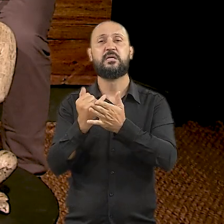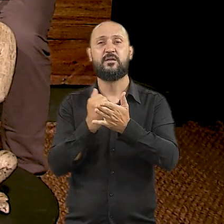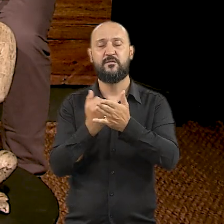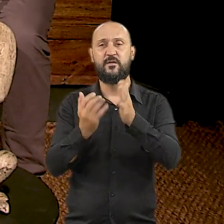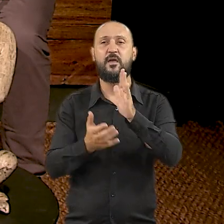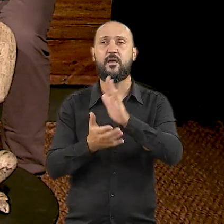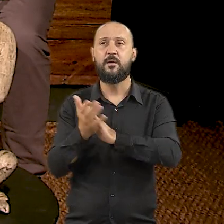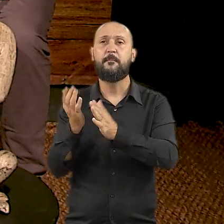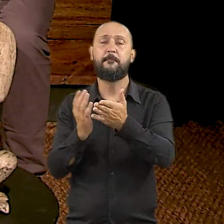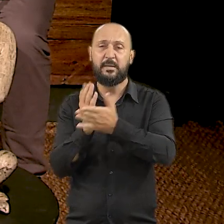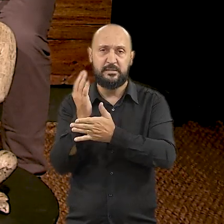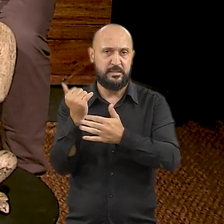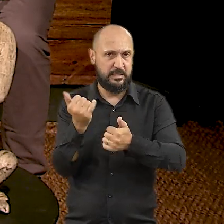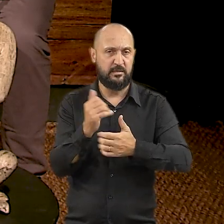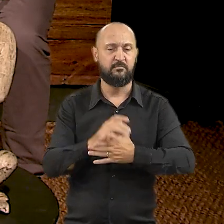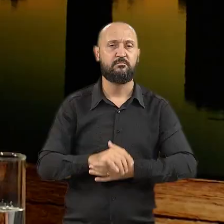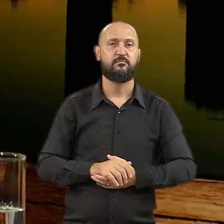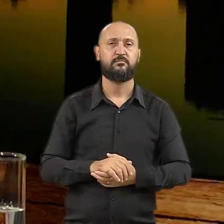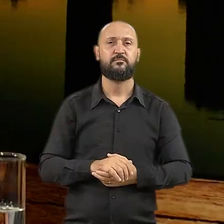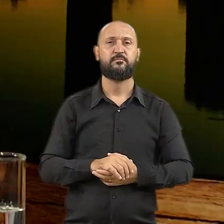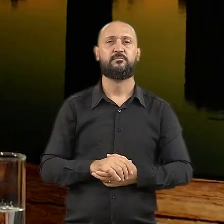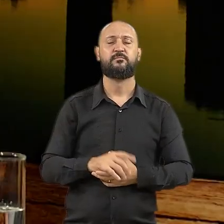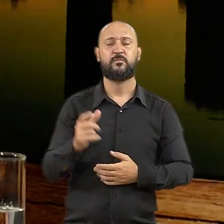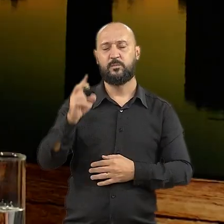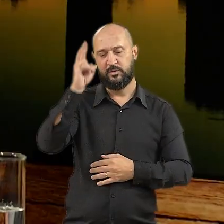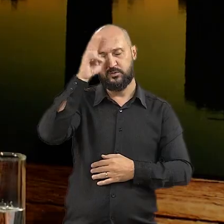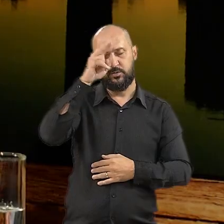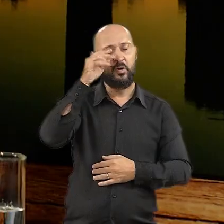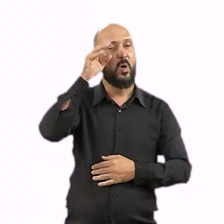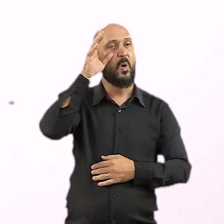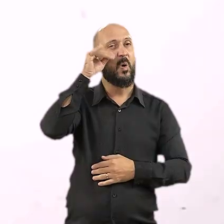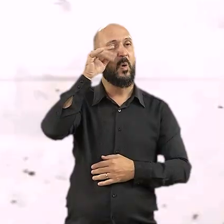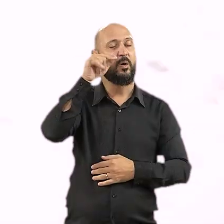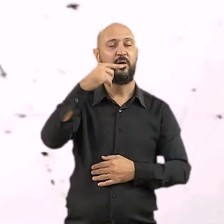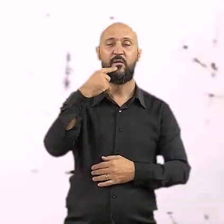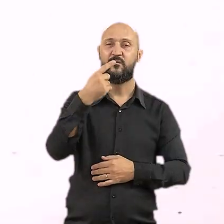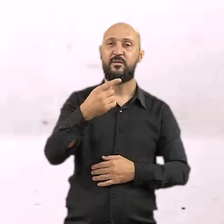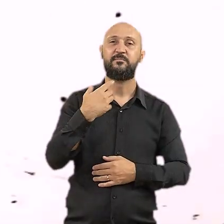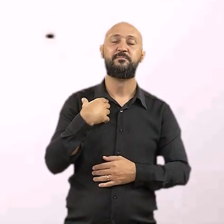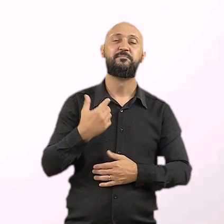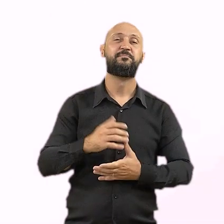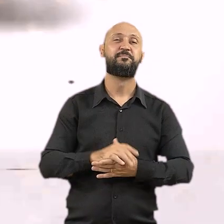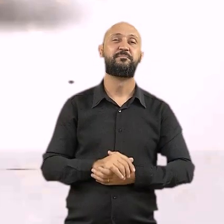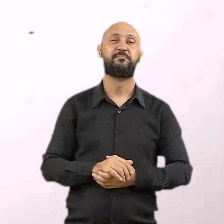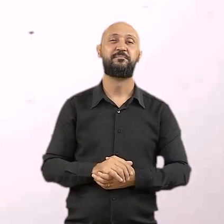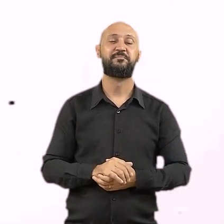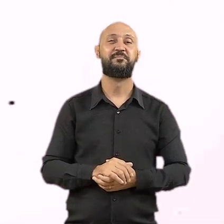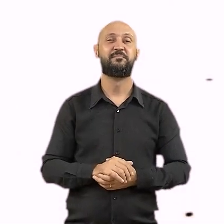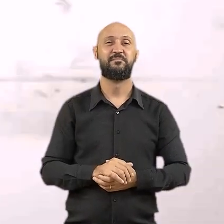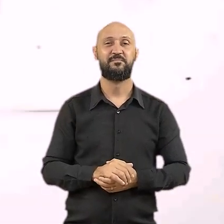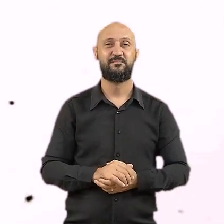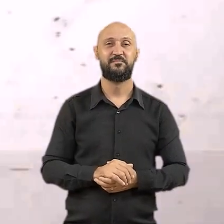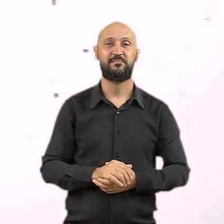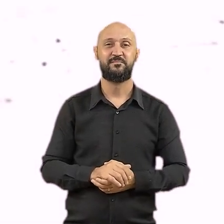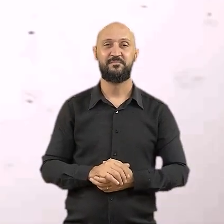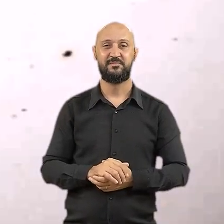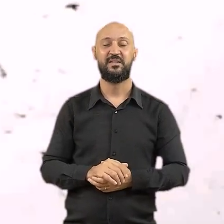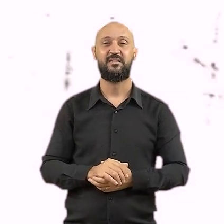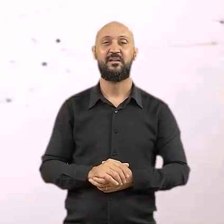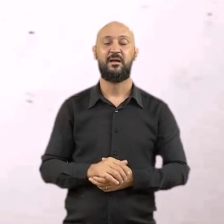Pixinguinha, fui aprovado e tal. Tem uma outra história muito curiosa desse que eu gostaria de registrar.